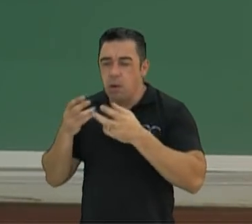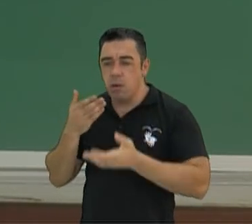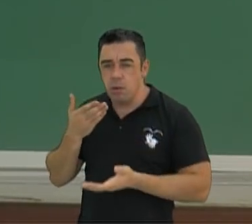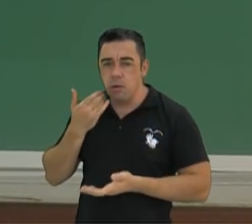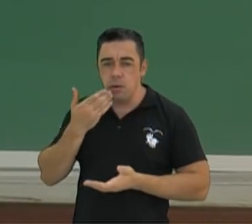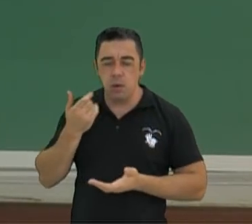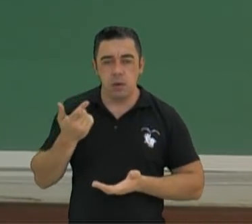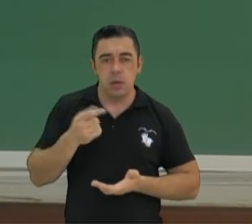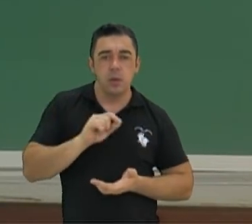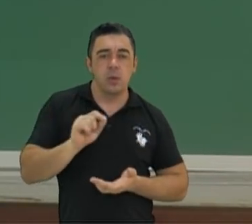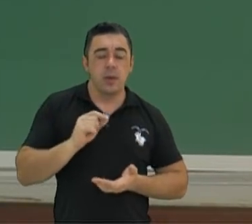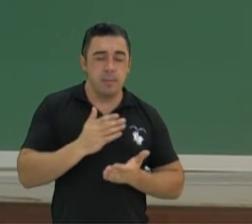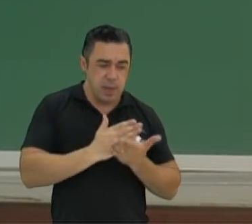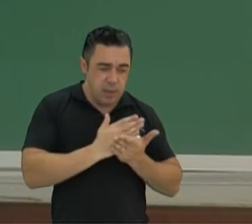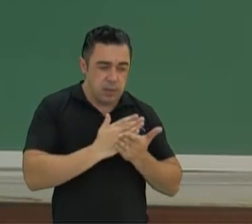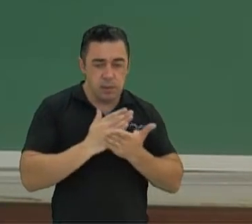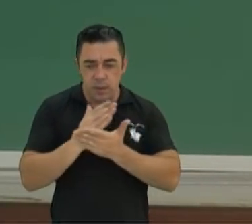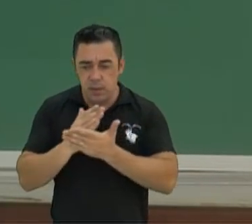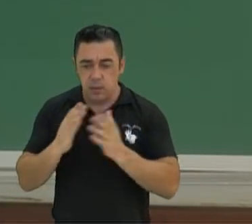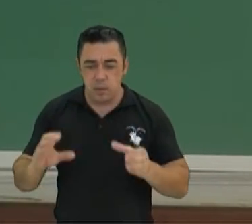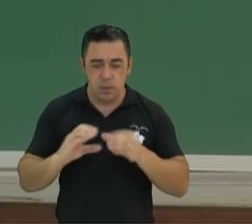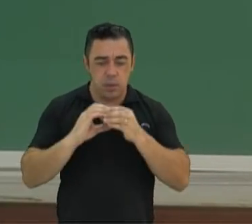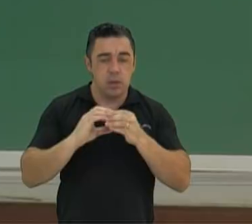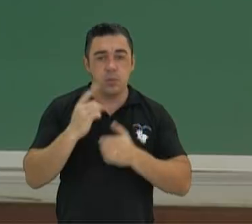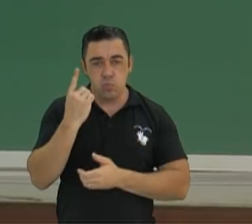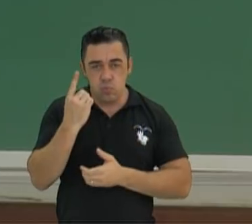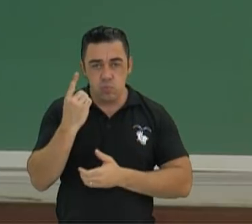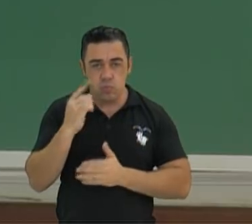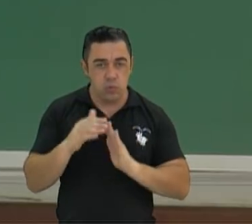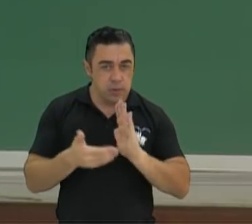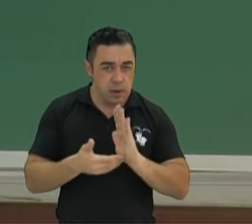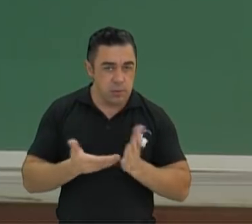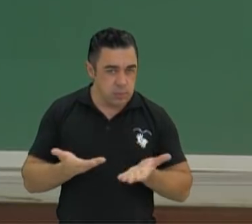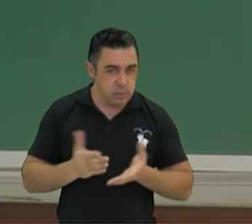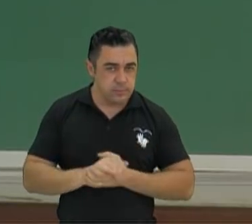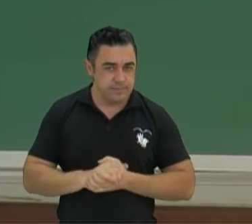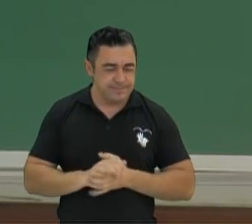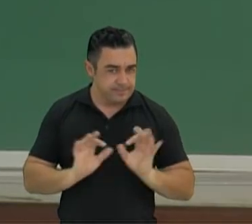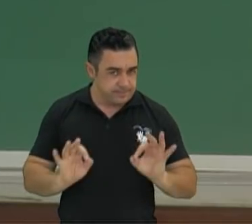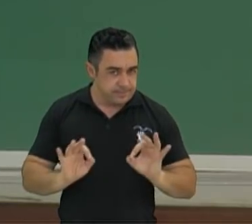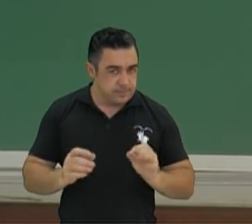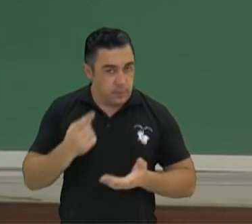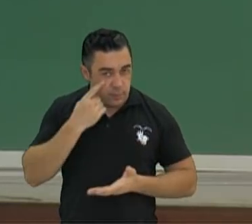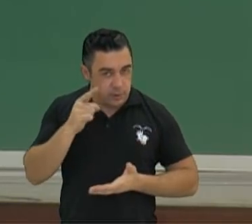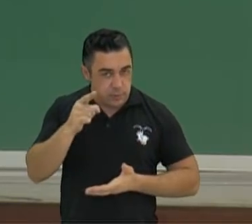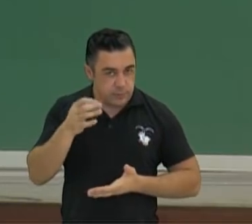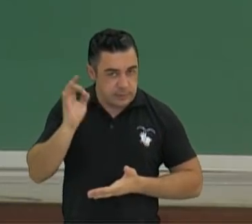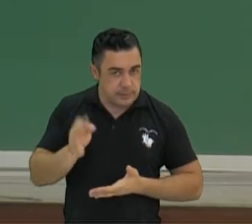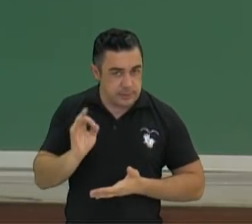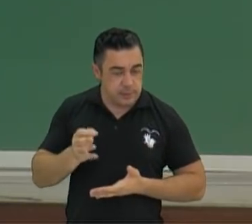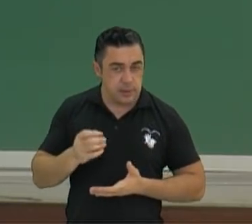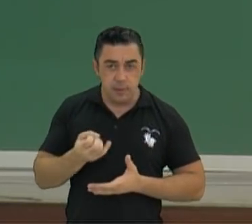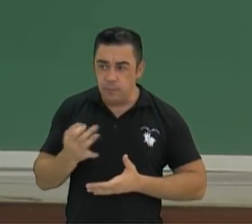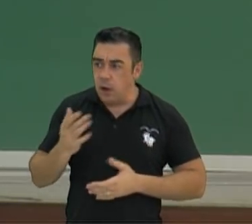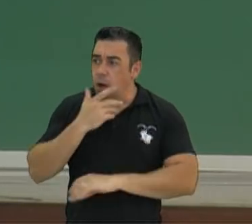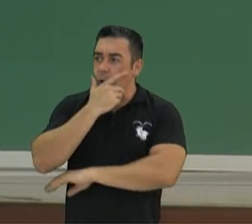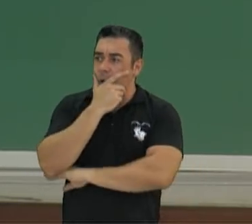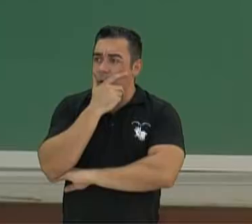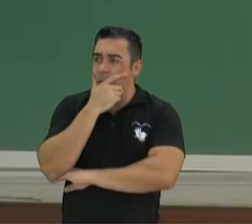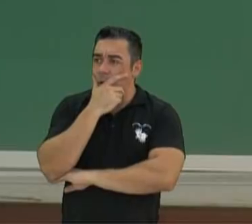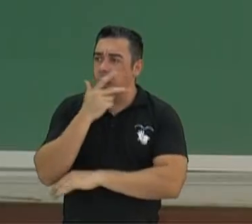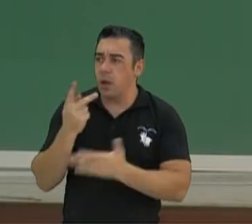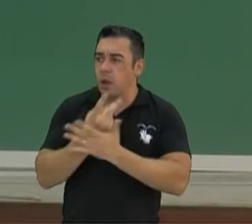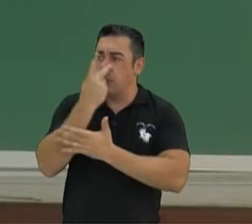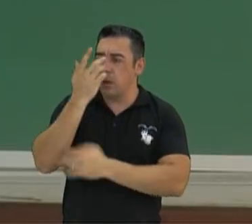mais com metade forma um inteiro, certinho? Olha lá que eu tenho certeza que tem um monte de gente que não soube fazer